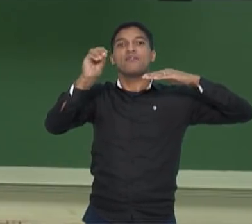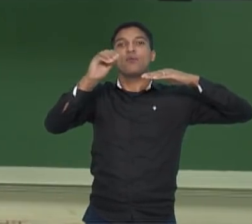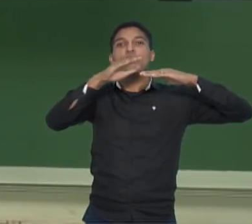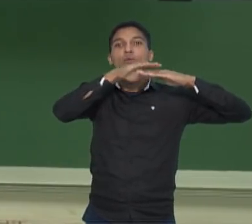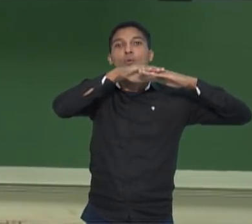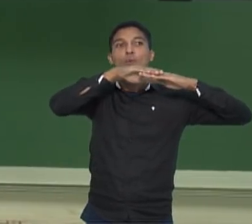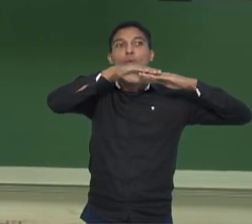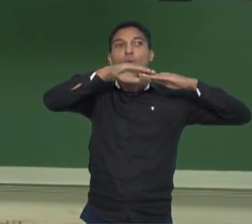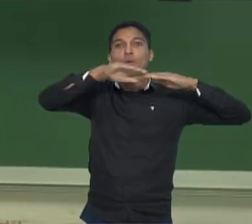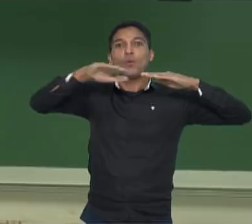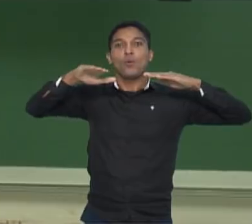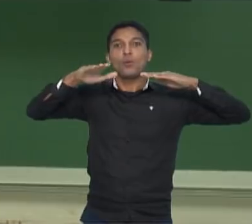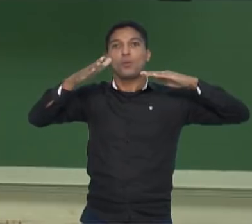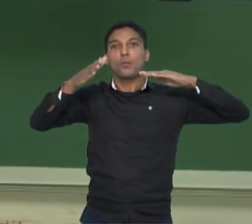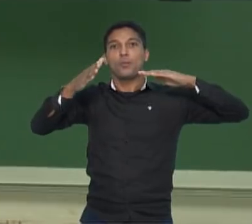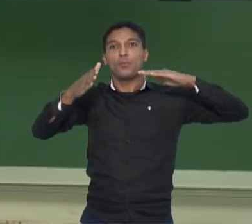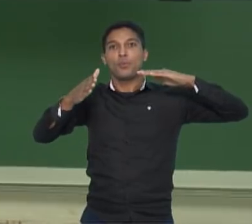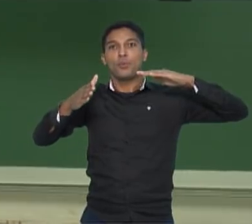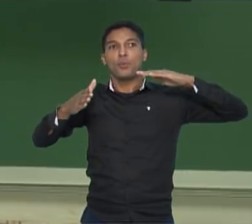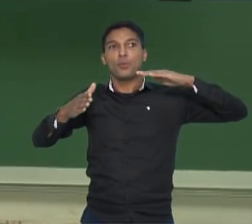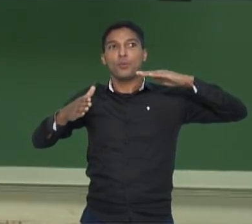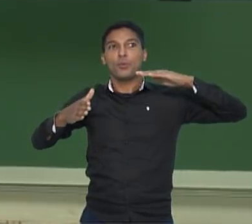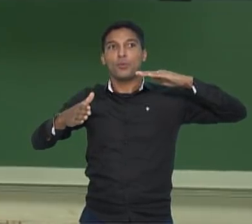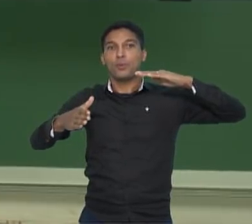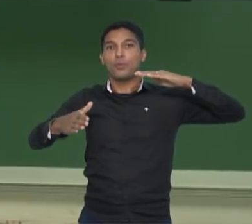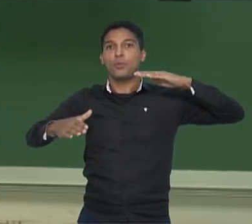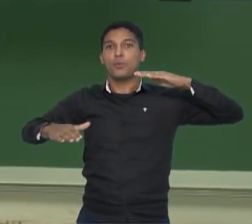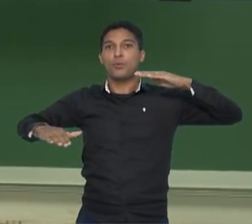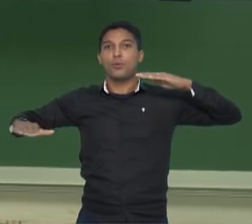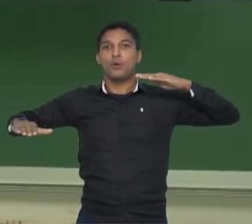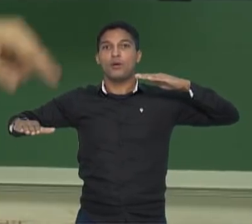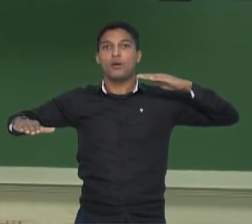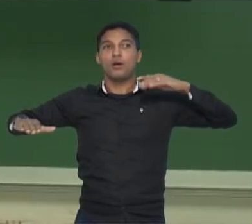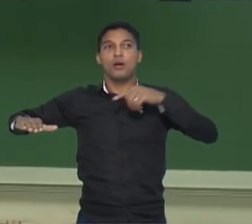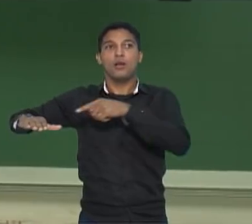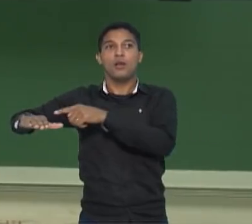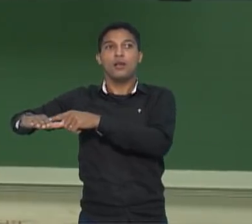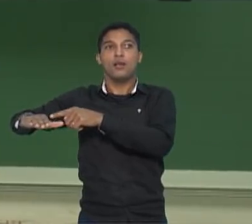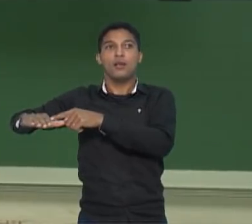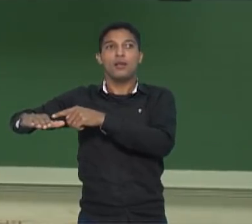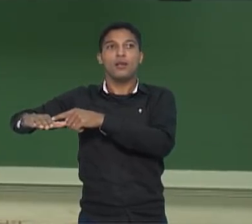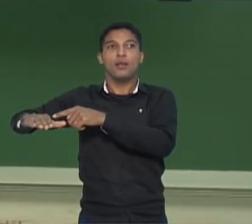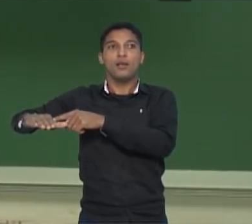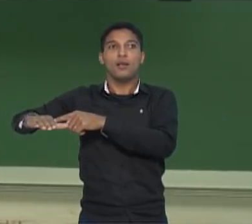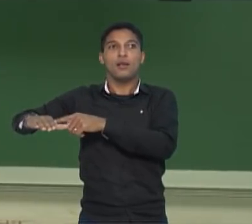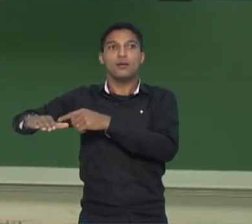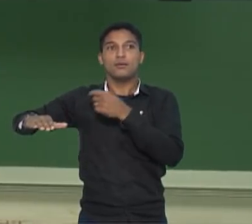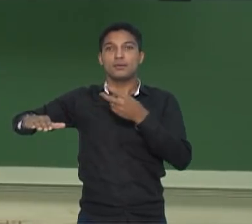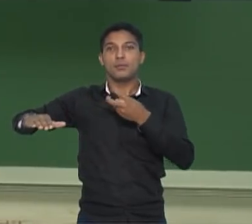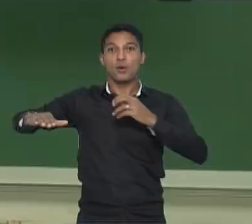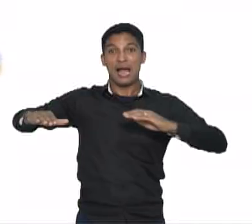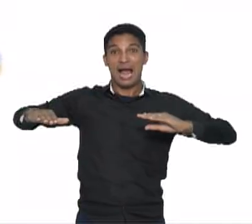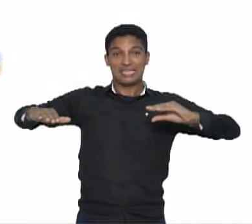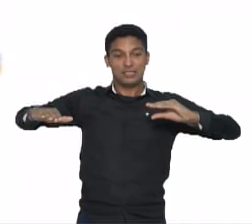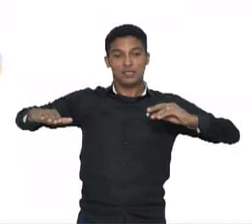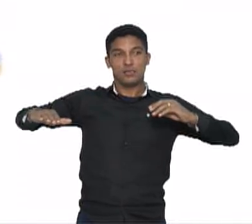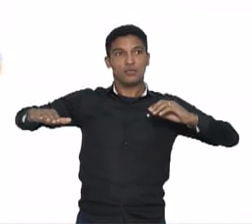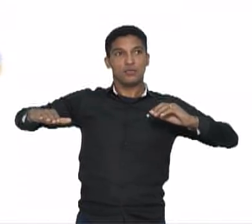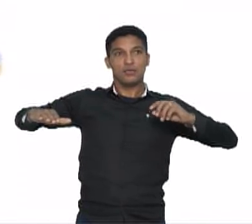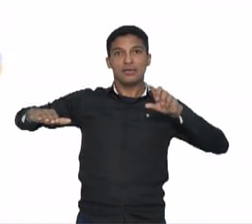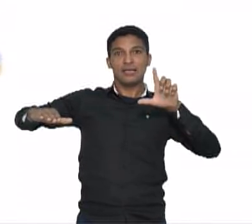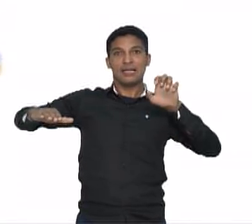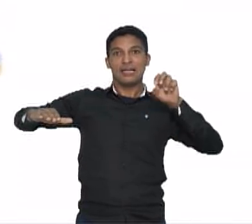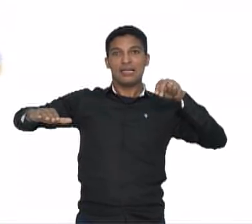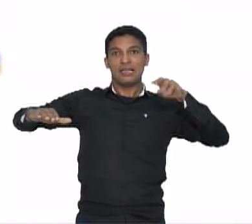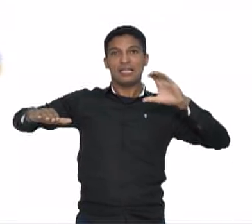origem à nascente, quando o lençol freático está saindo neste ponto. Então, estas são as principais